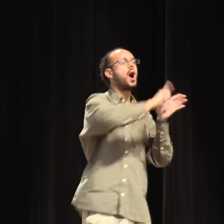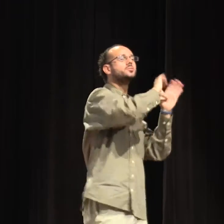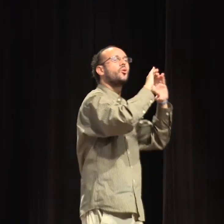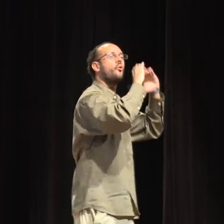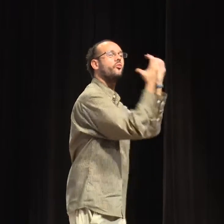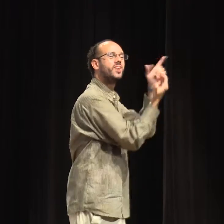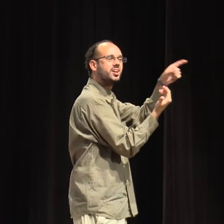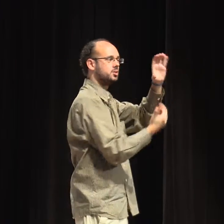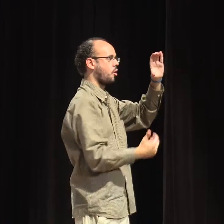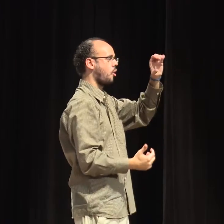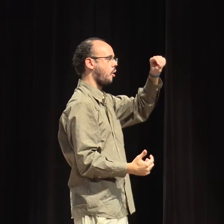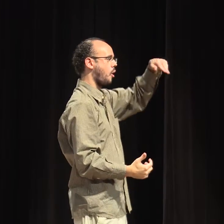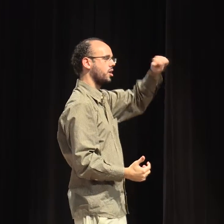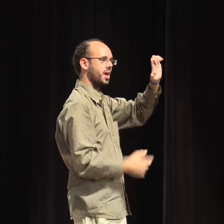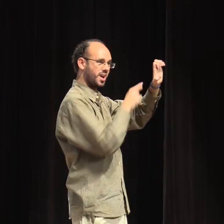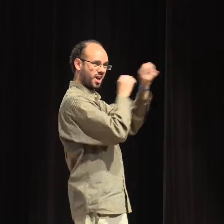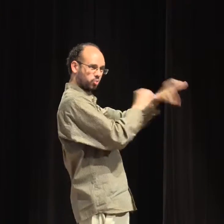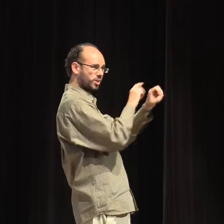O PNE,